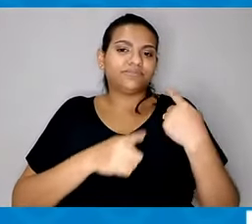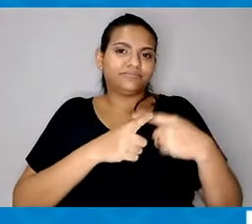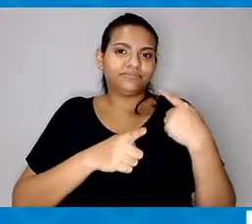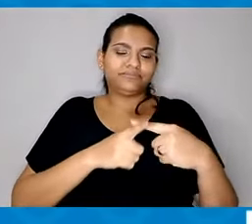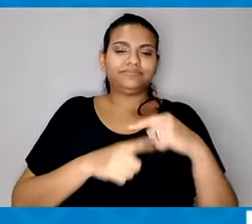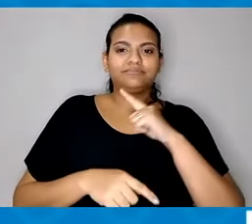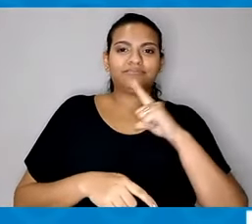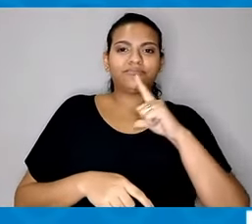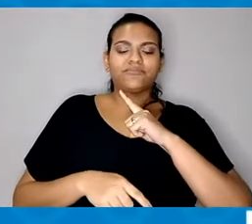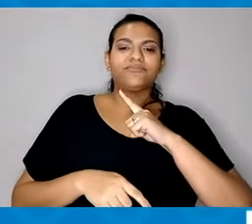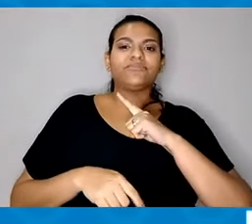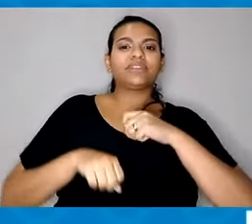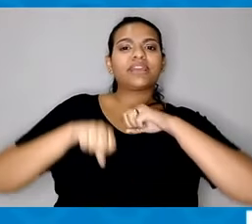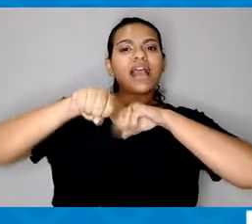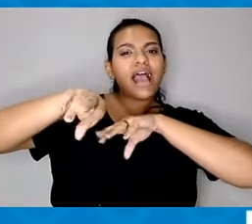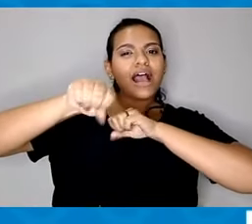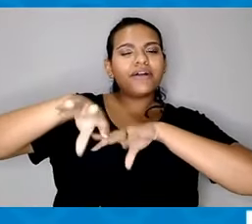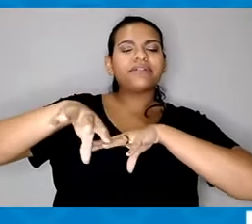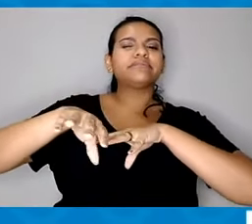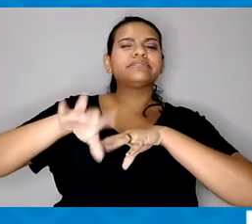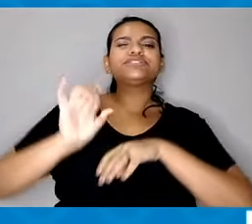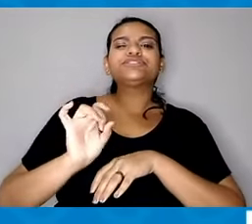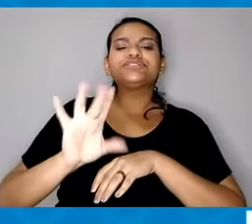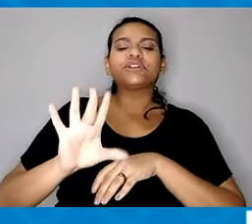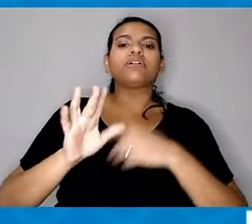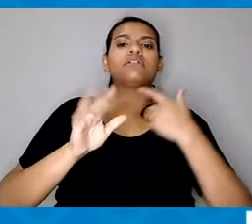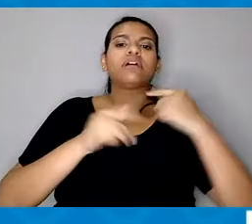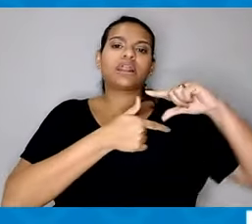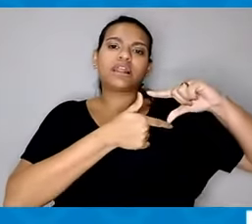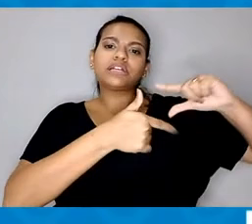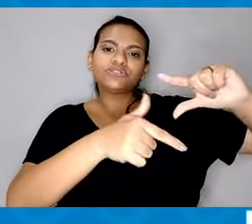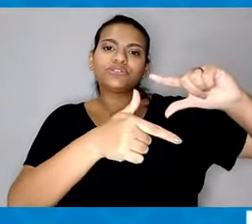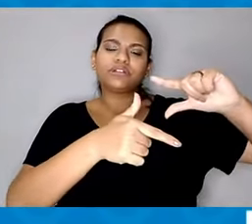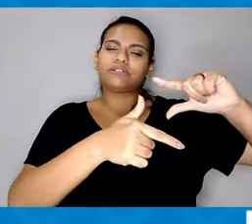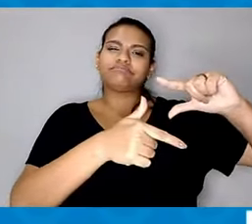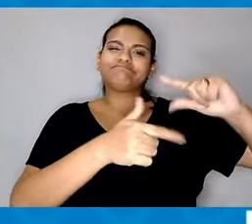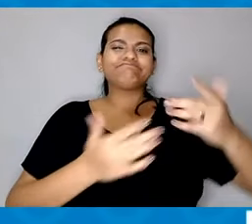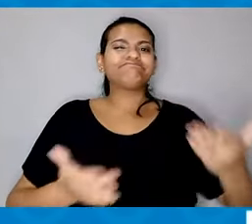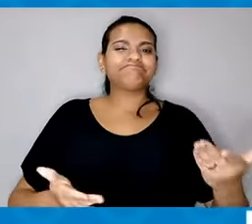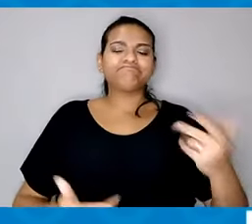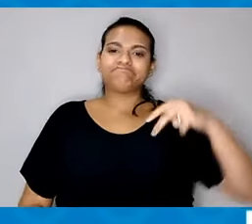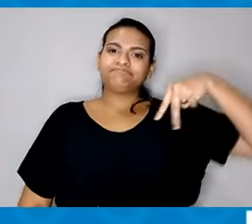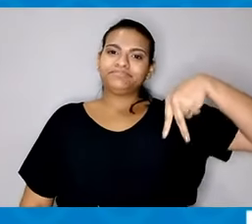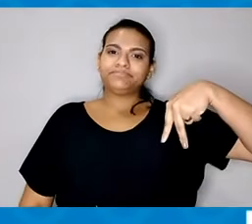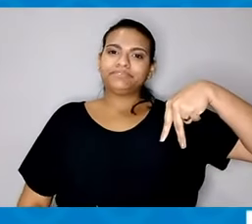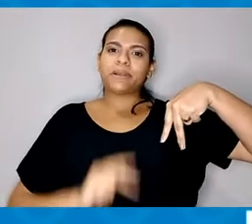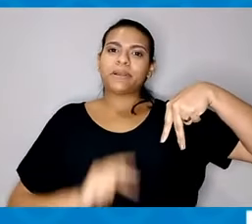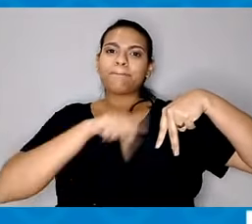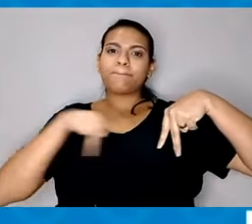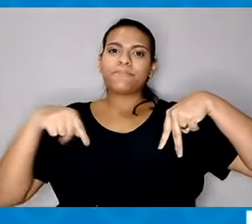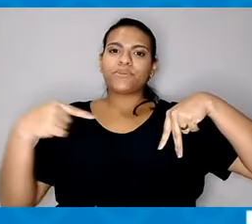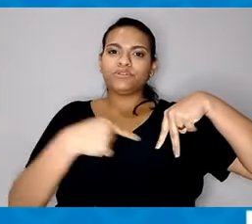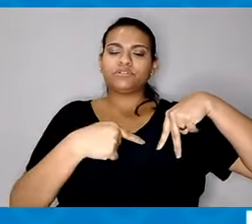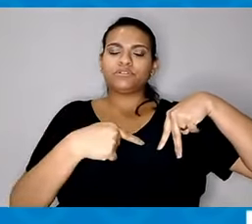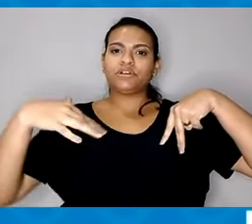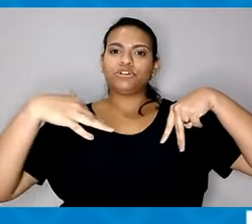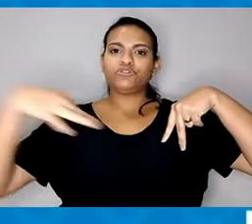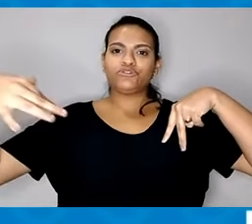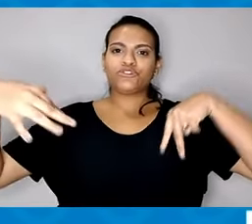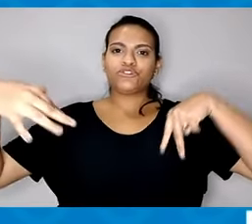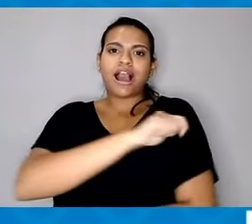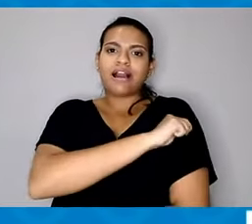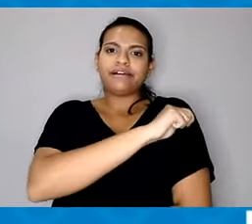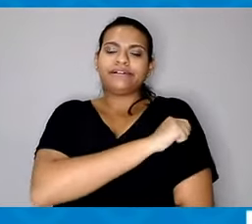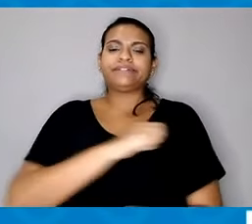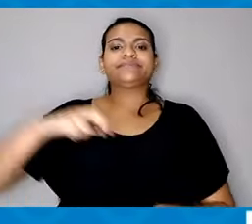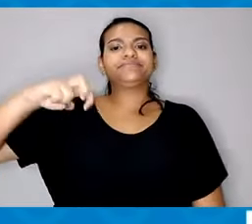onde a posição do estudante normalmente não é uma posição de autoria, é uma posição de recipiente. Então,